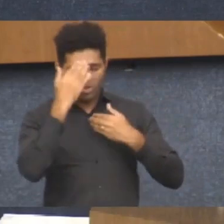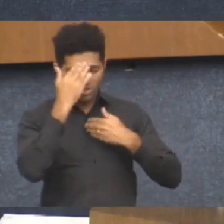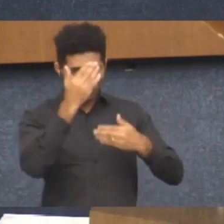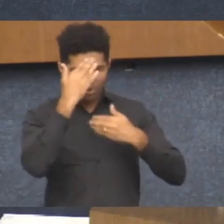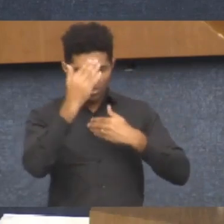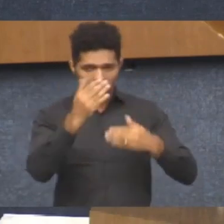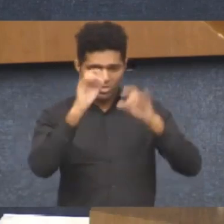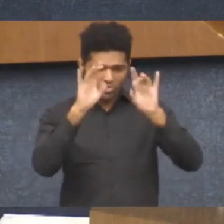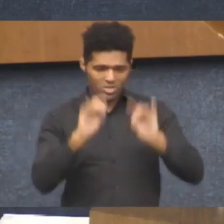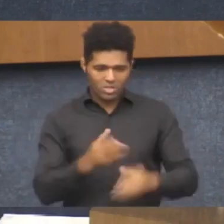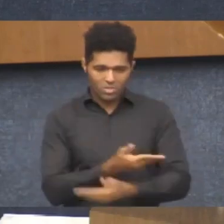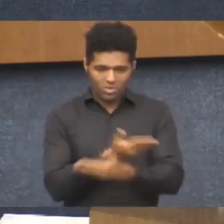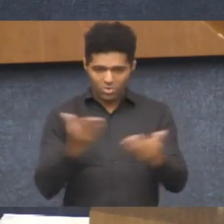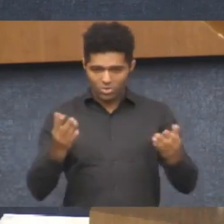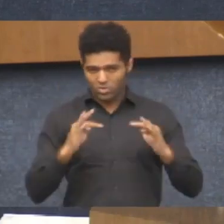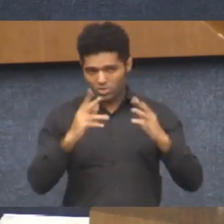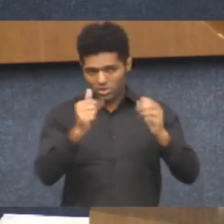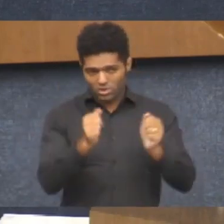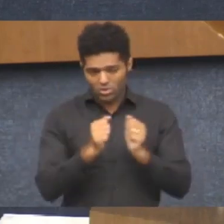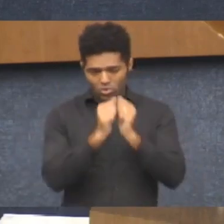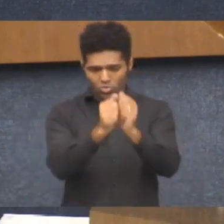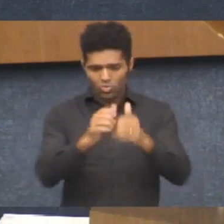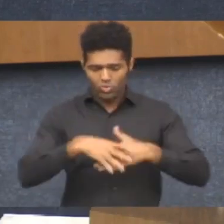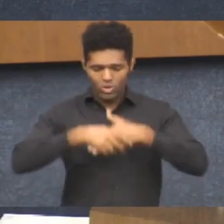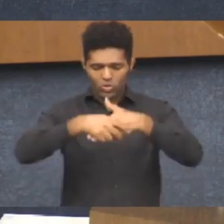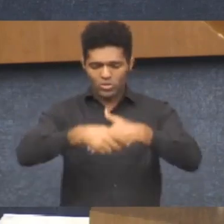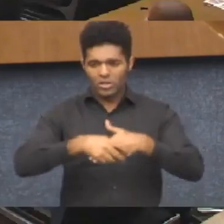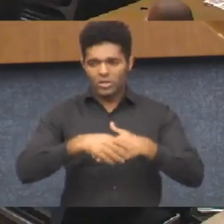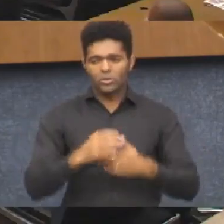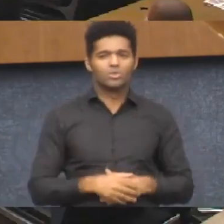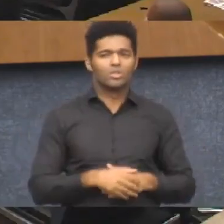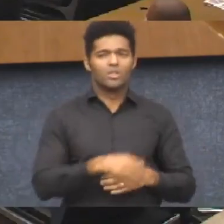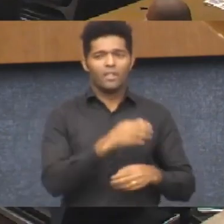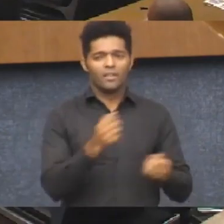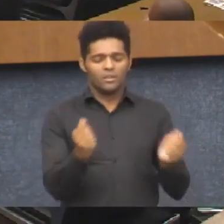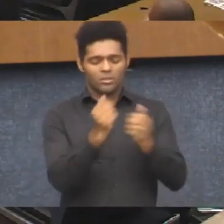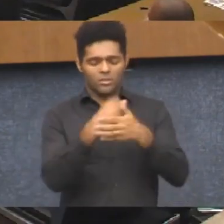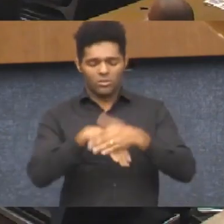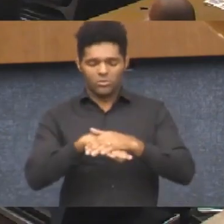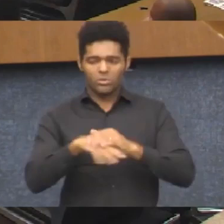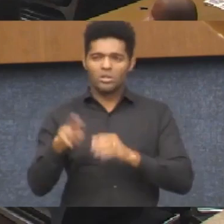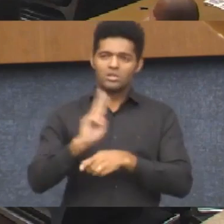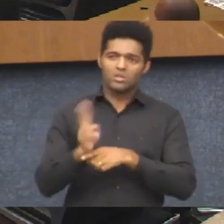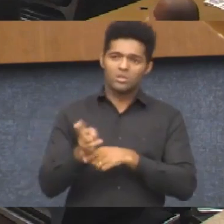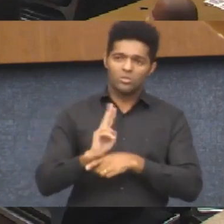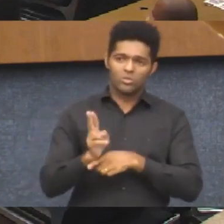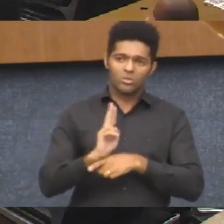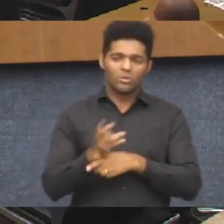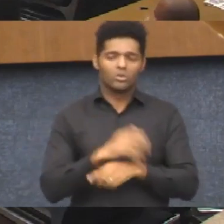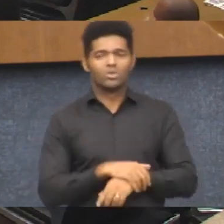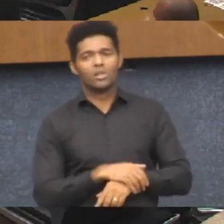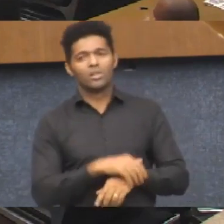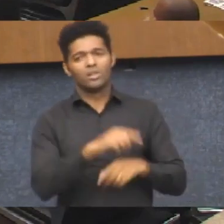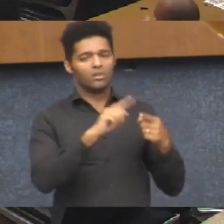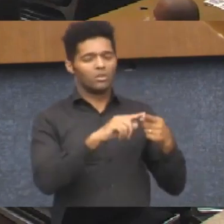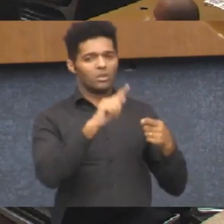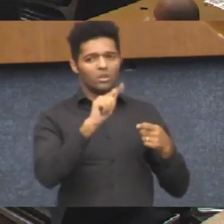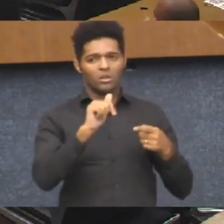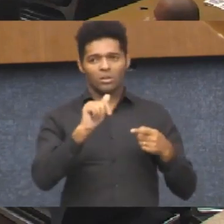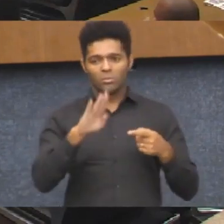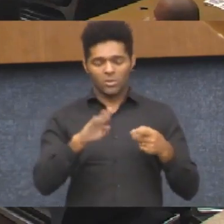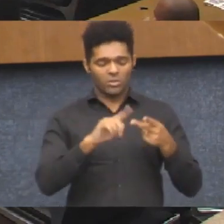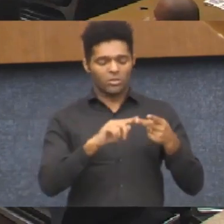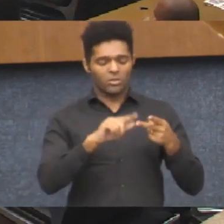andado comigo, na verdade, mãos dadas junto nessa gestão. Gabi, Lucas, que, né, já estiveram em Itabira mais de uma